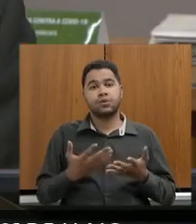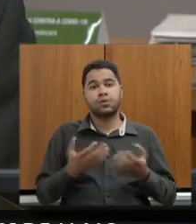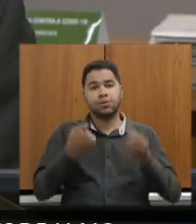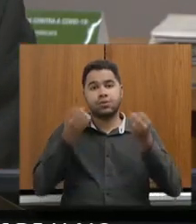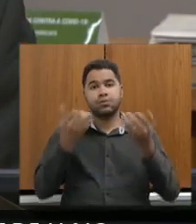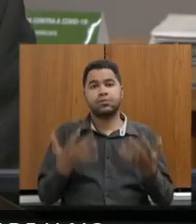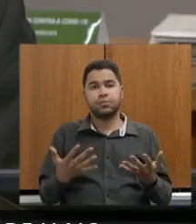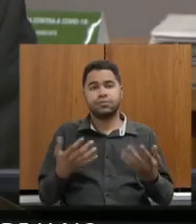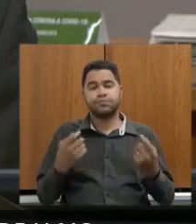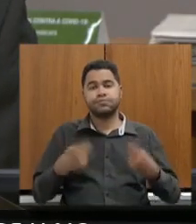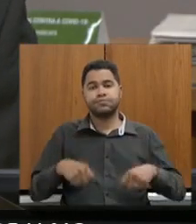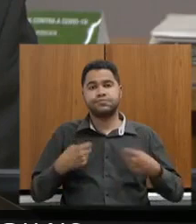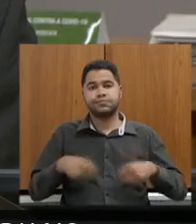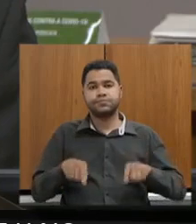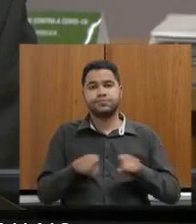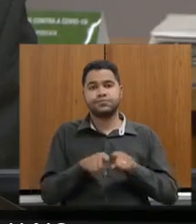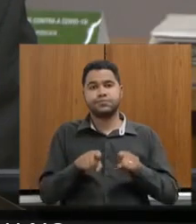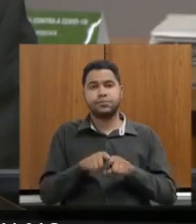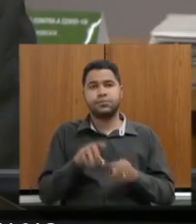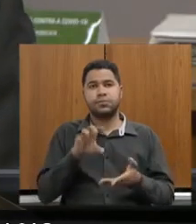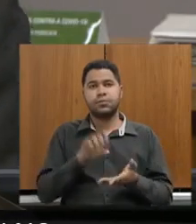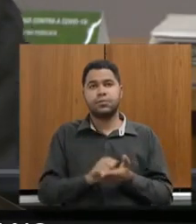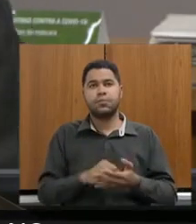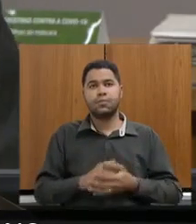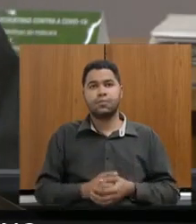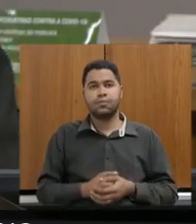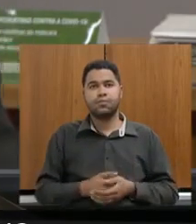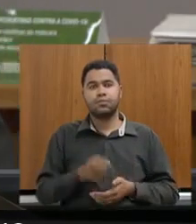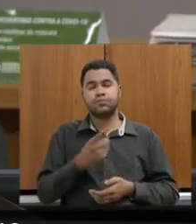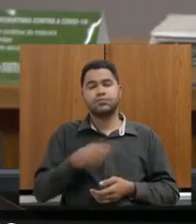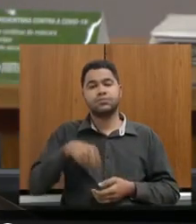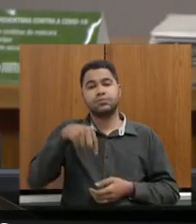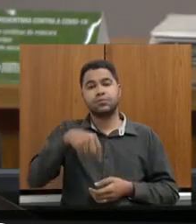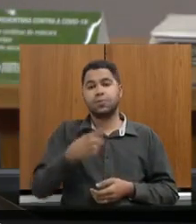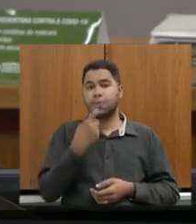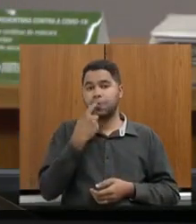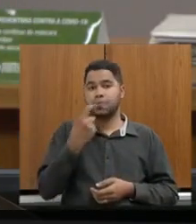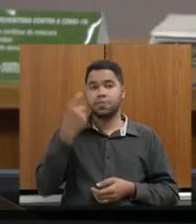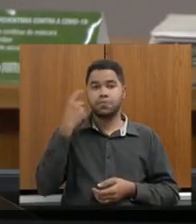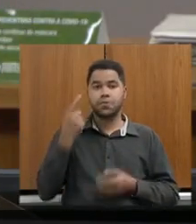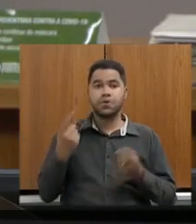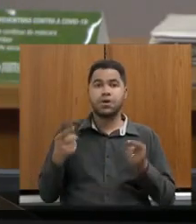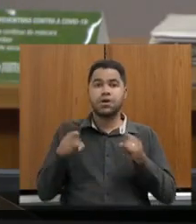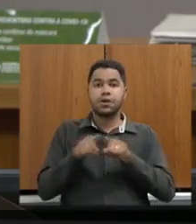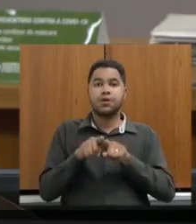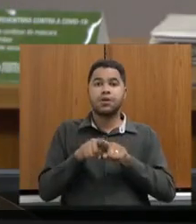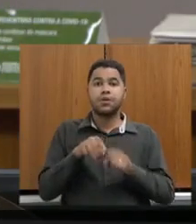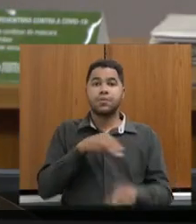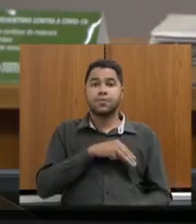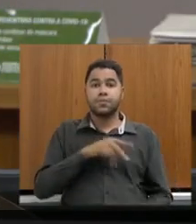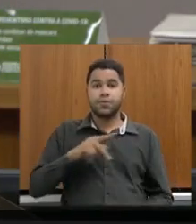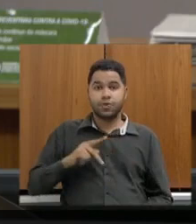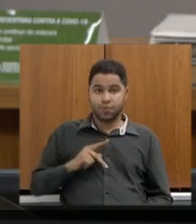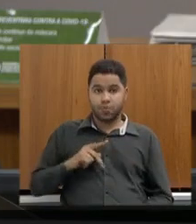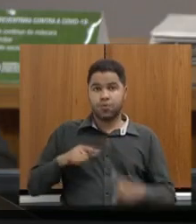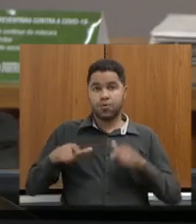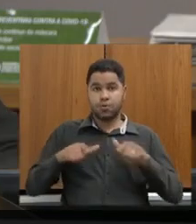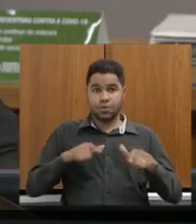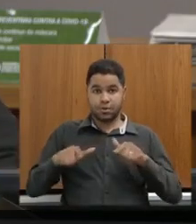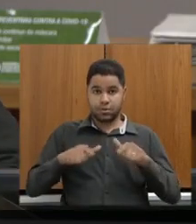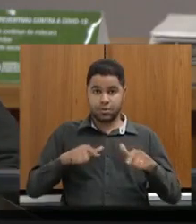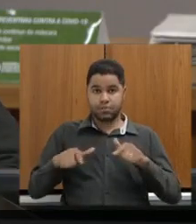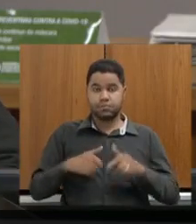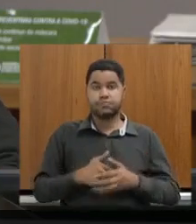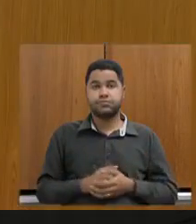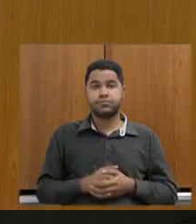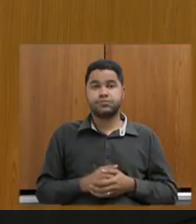de também fazer se registro nós fizemos recentemente uma parceria com o Ministério Público do Trabalho Presidente